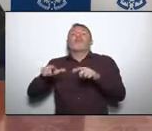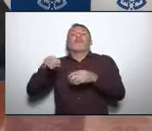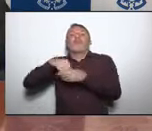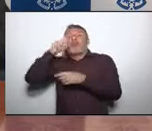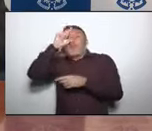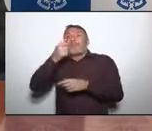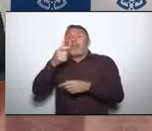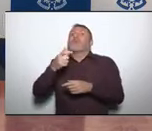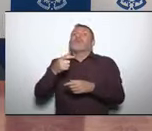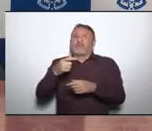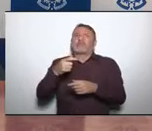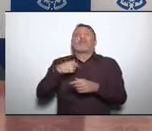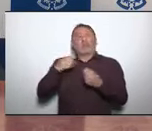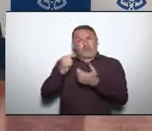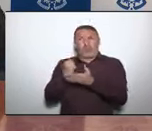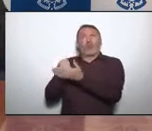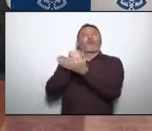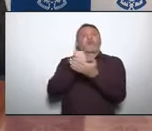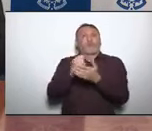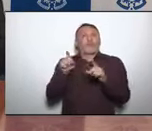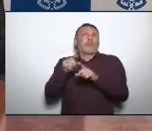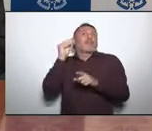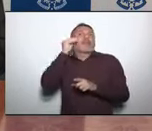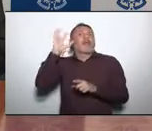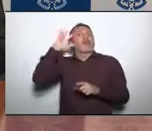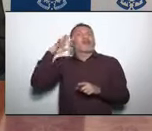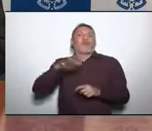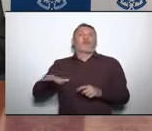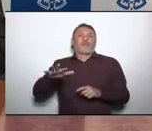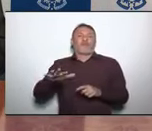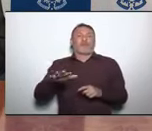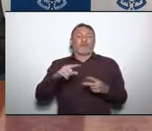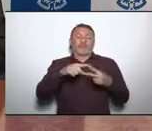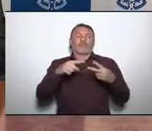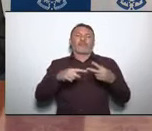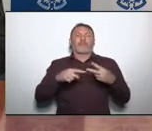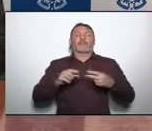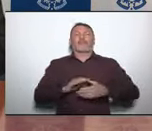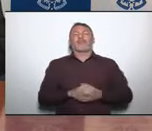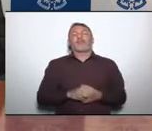buscar, estamos tentando resolver a questão dos respiradores.